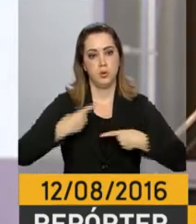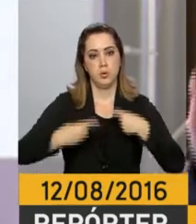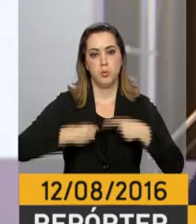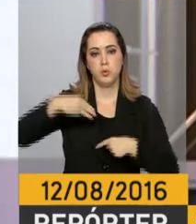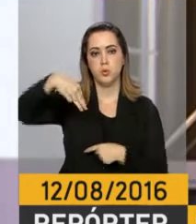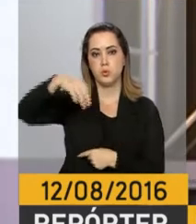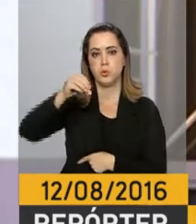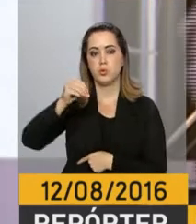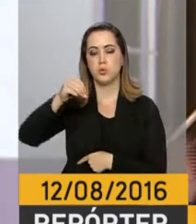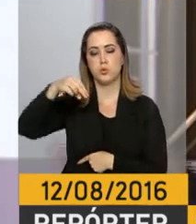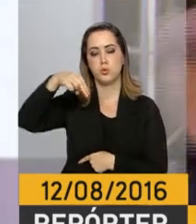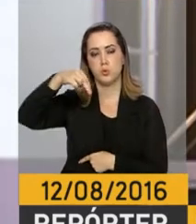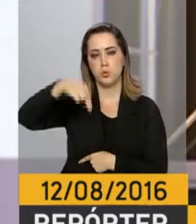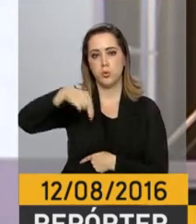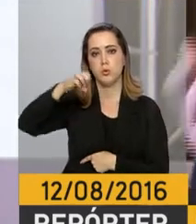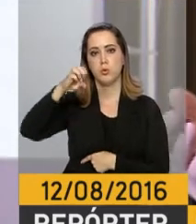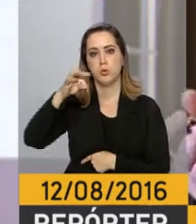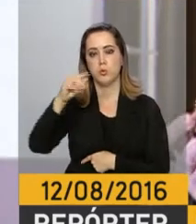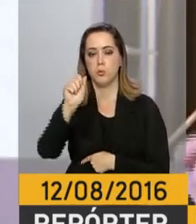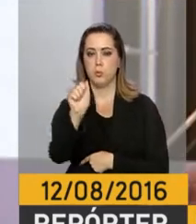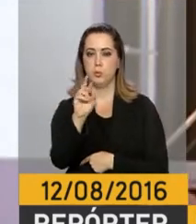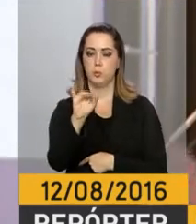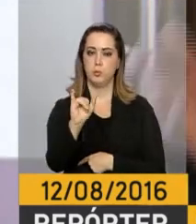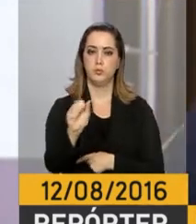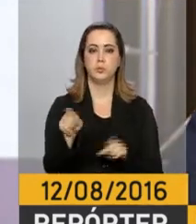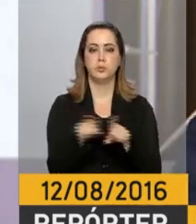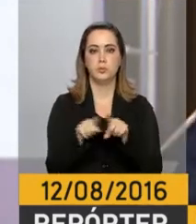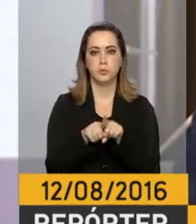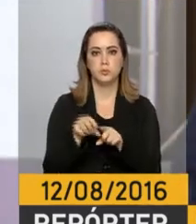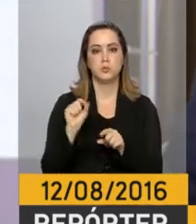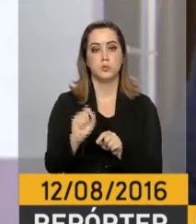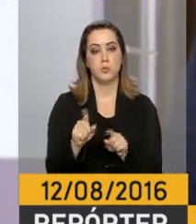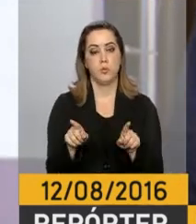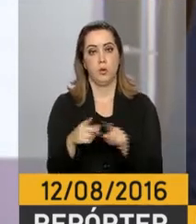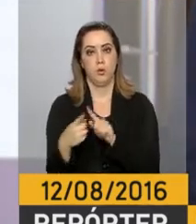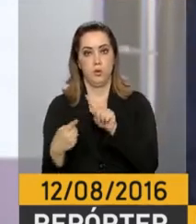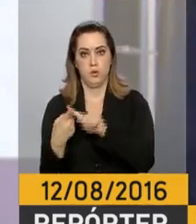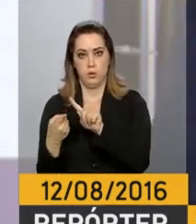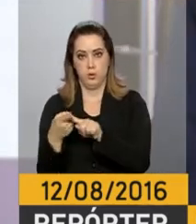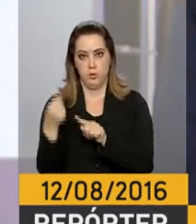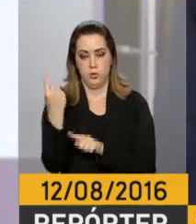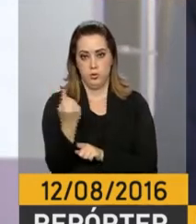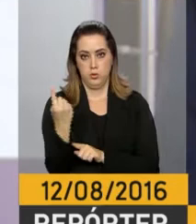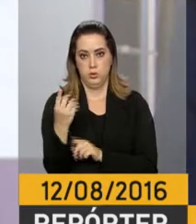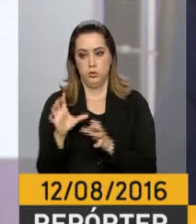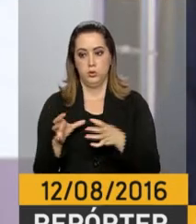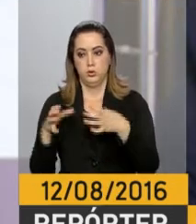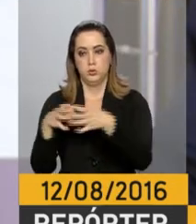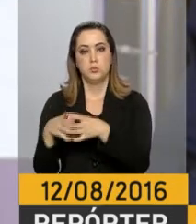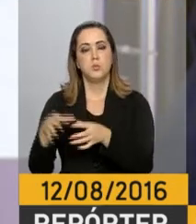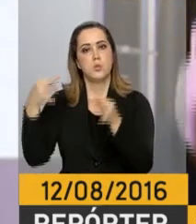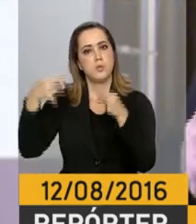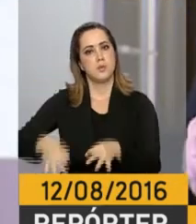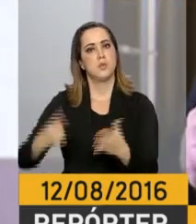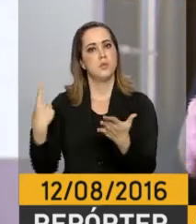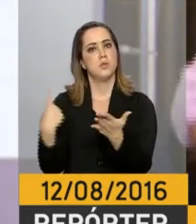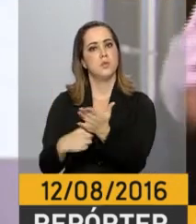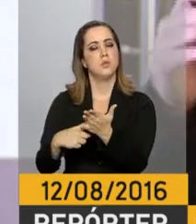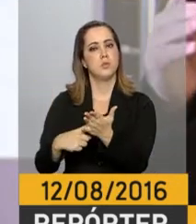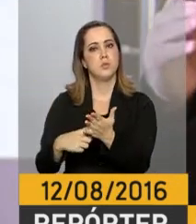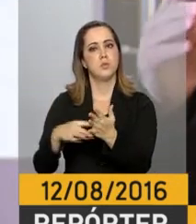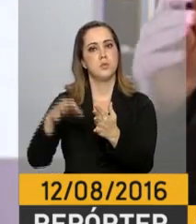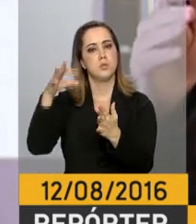financeiro. Age nas duas direções. De um lado, um sistema financeiro sólido e eficiente diminui os